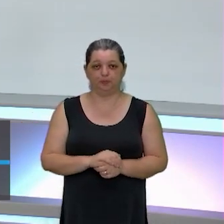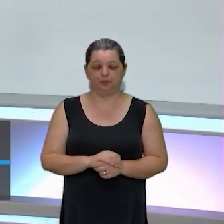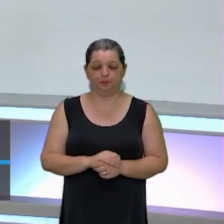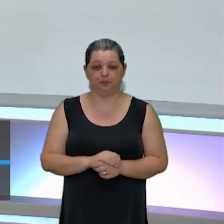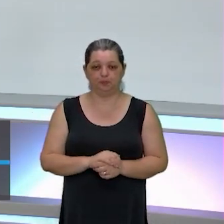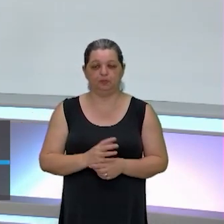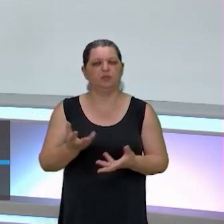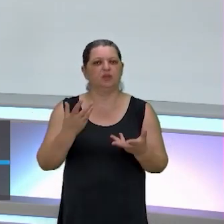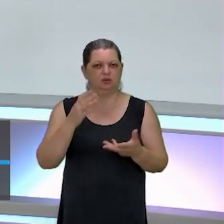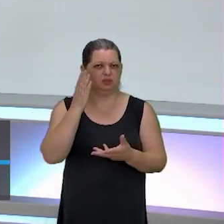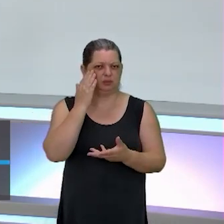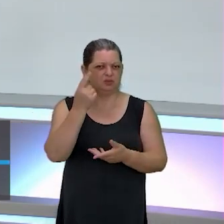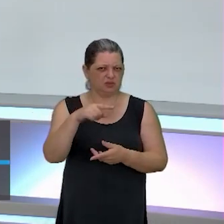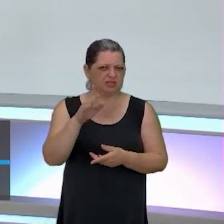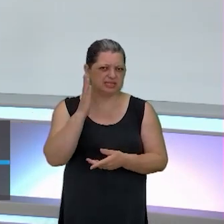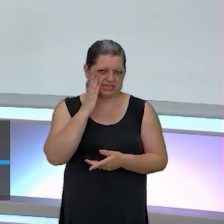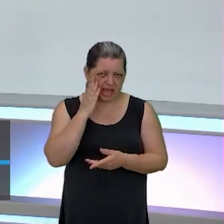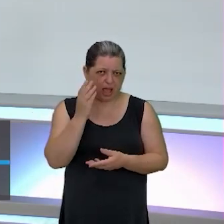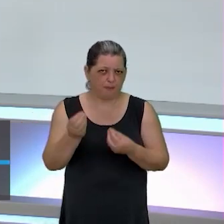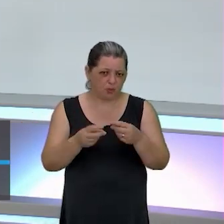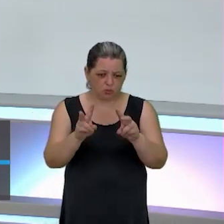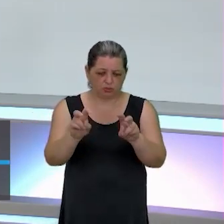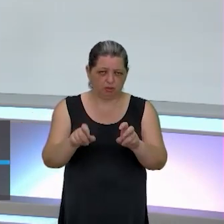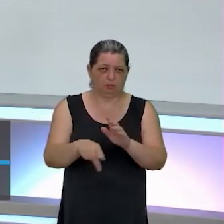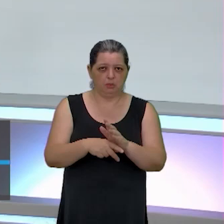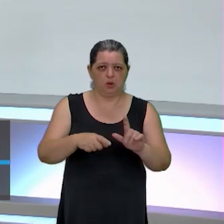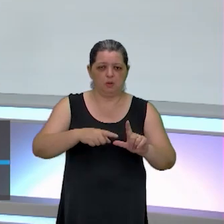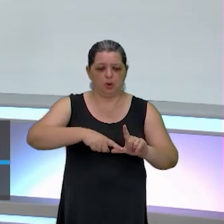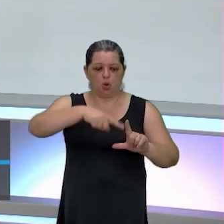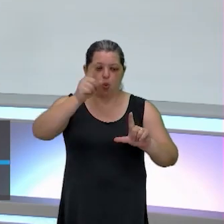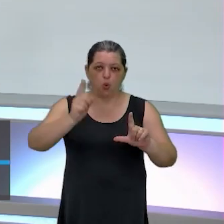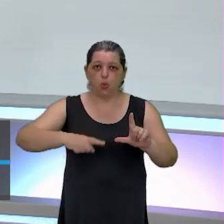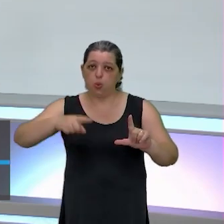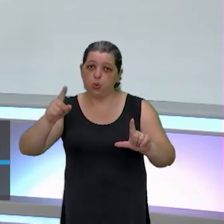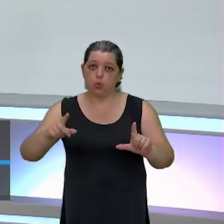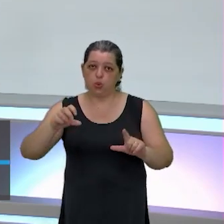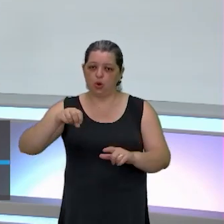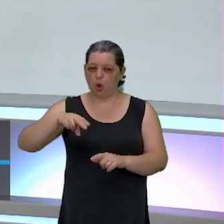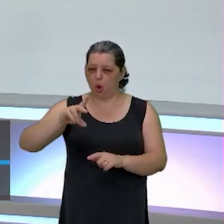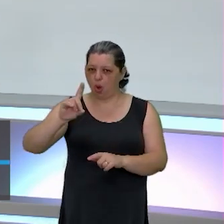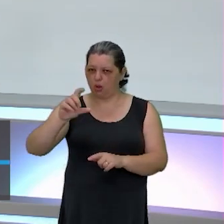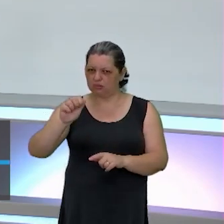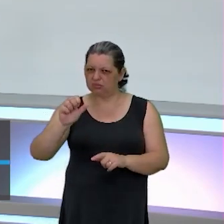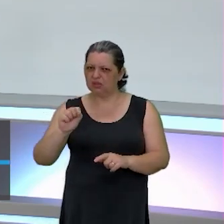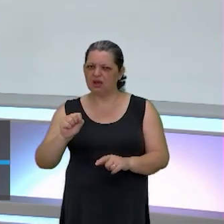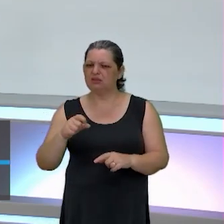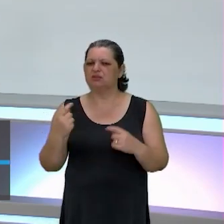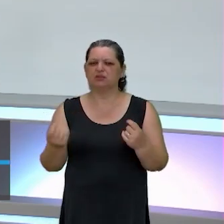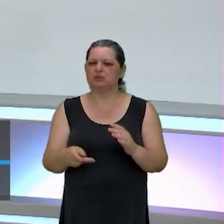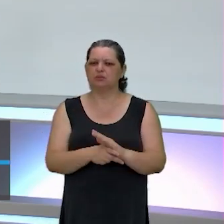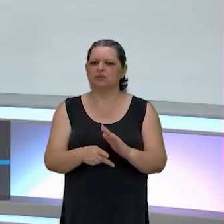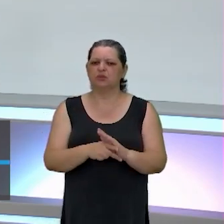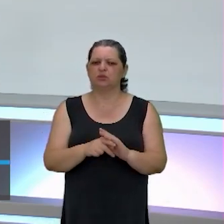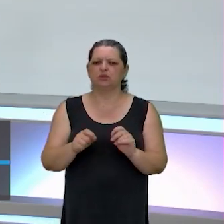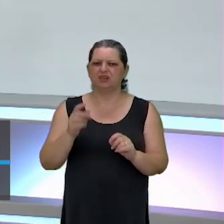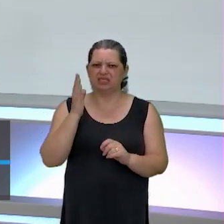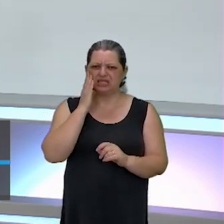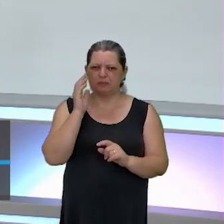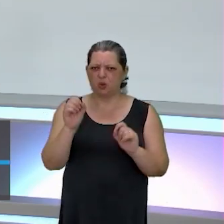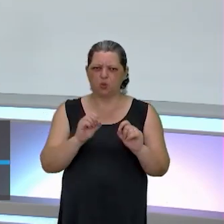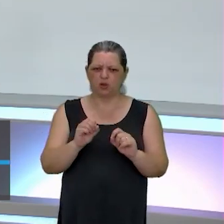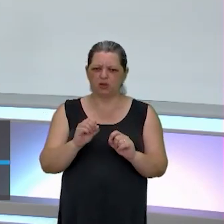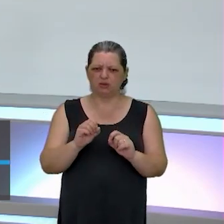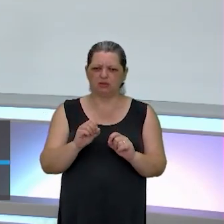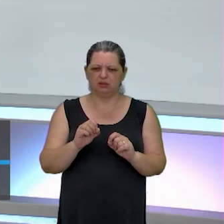e eu quero saber se vocês estão por dentro das ondas sísmicas que são mudas smycken Vamos pensar sobre